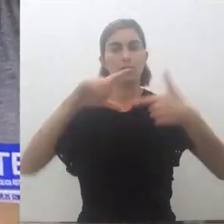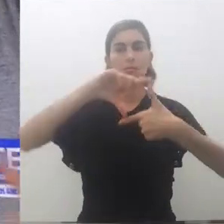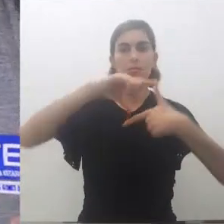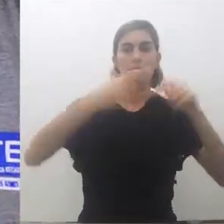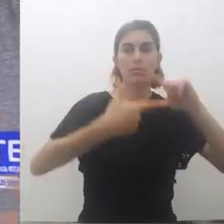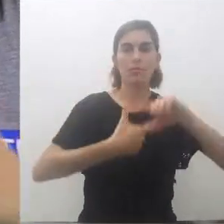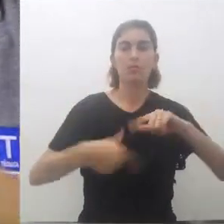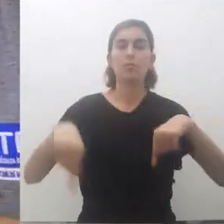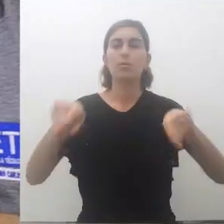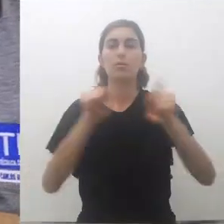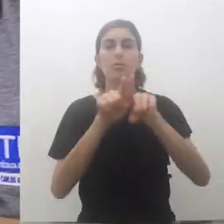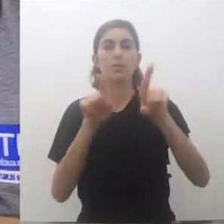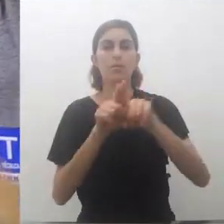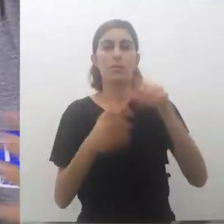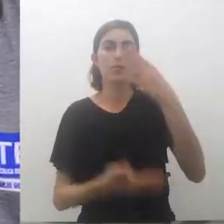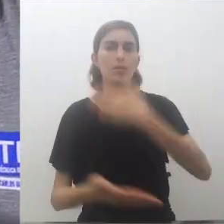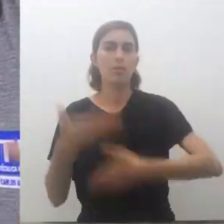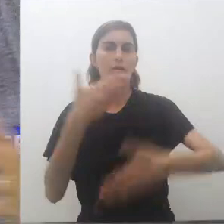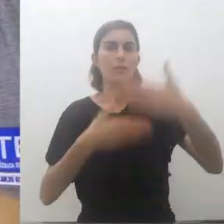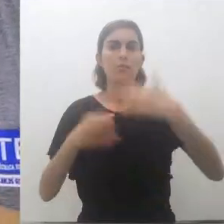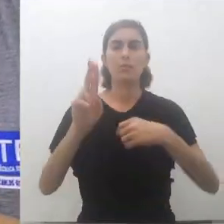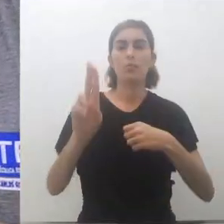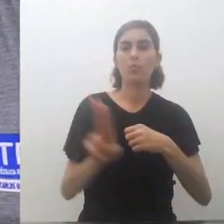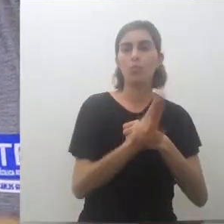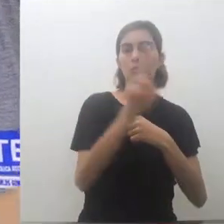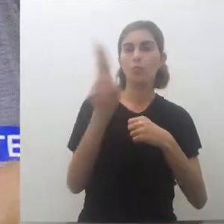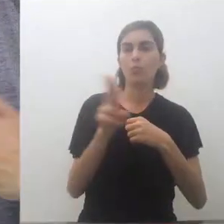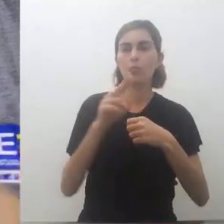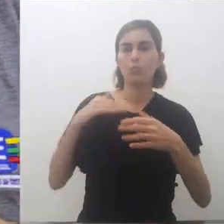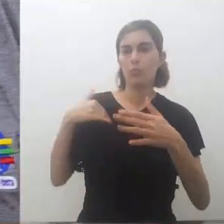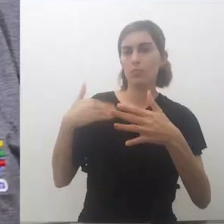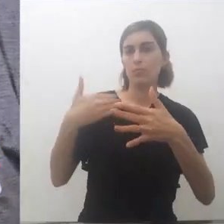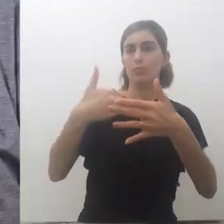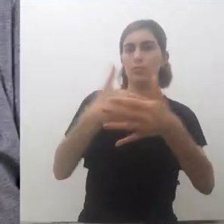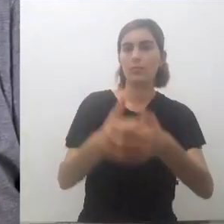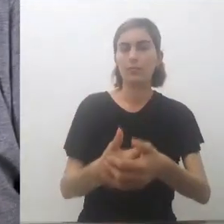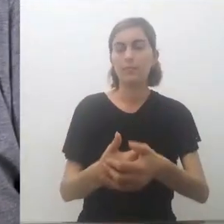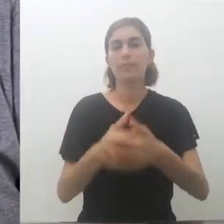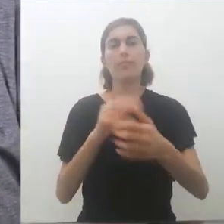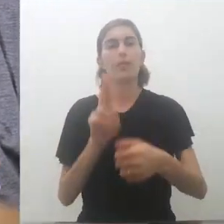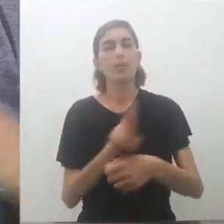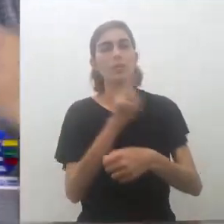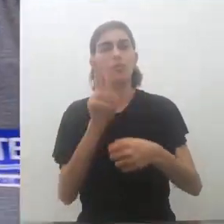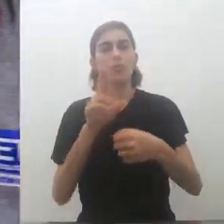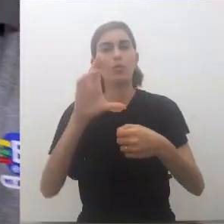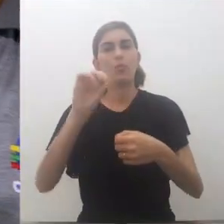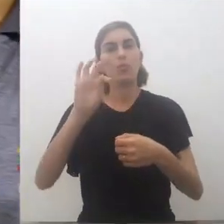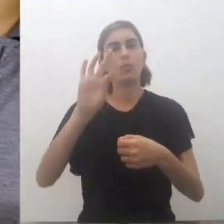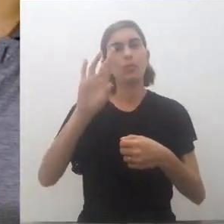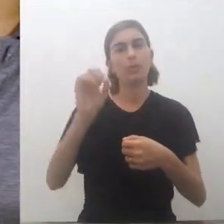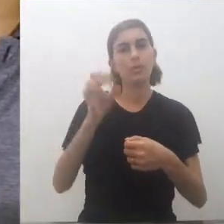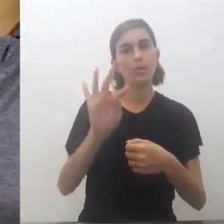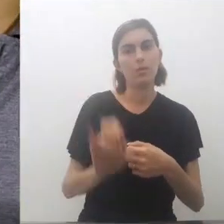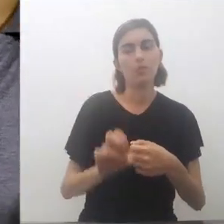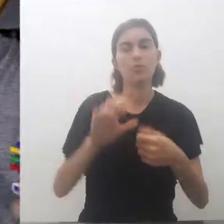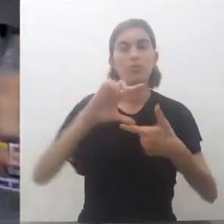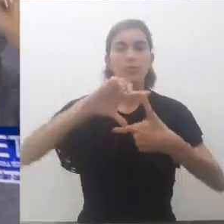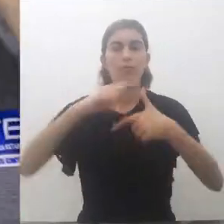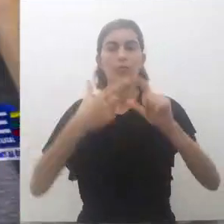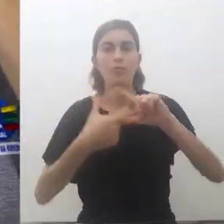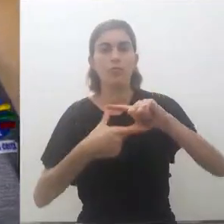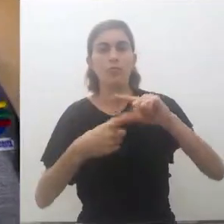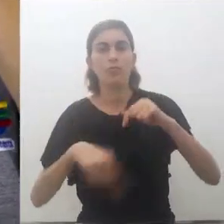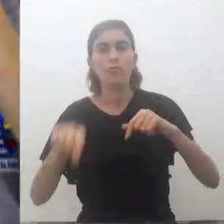a relação de uso, de proximidade de uso, ou de contraste de forma, ou de contraste de